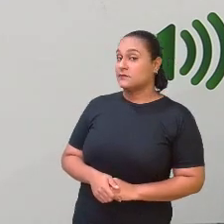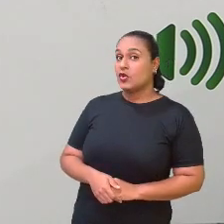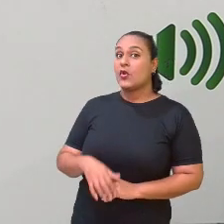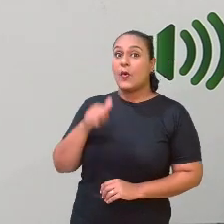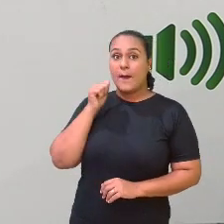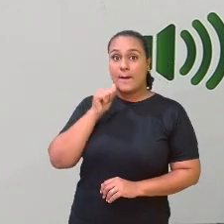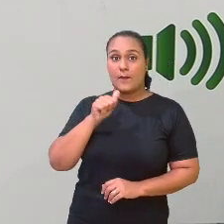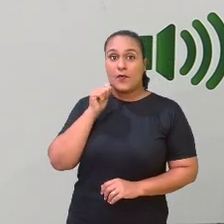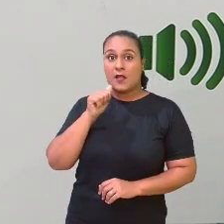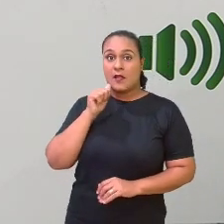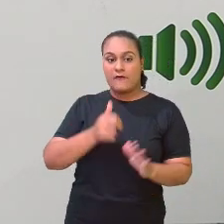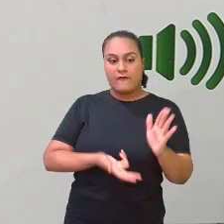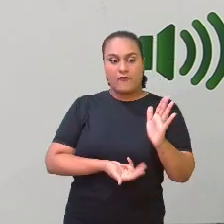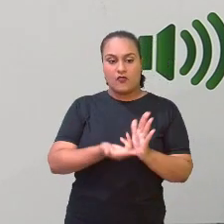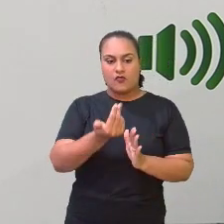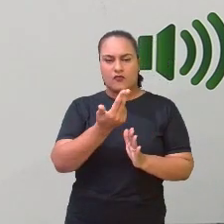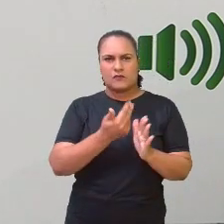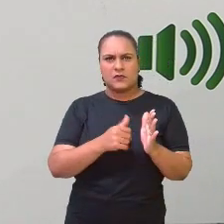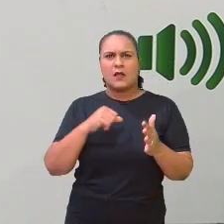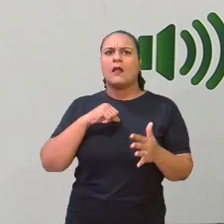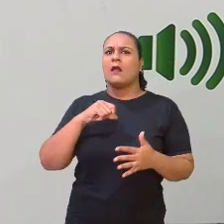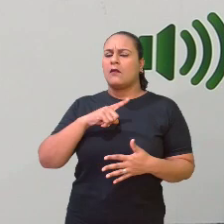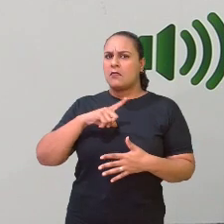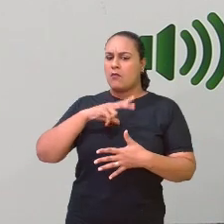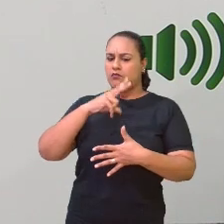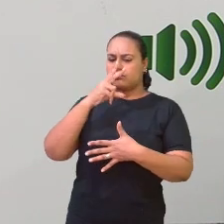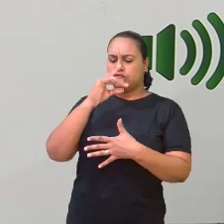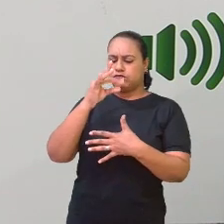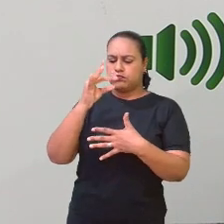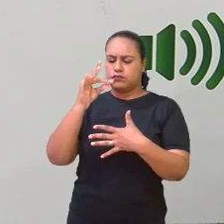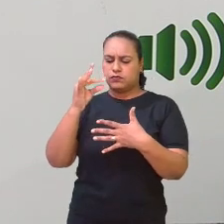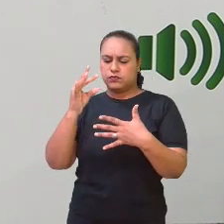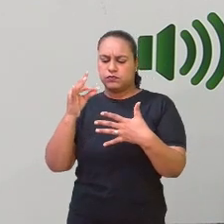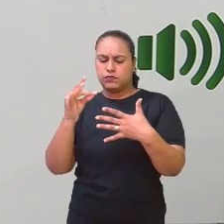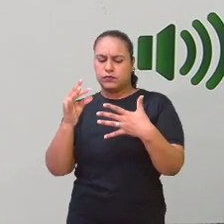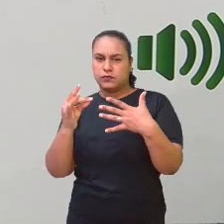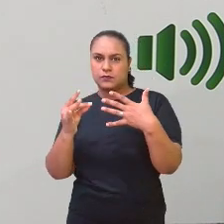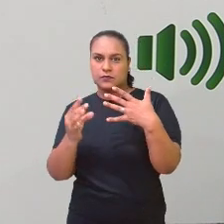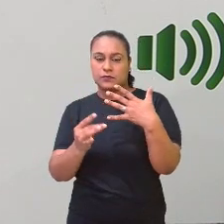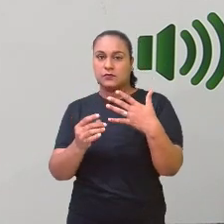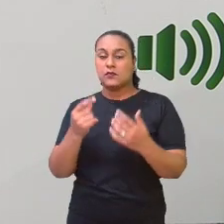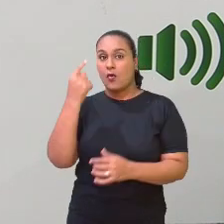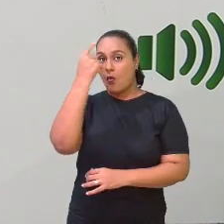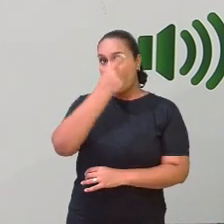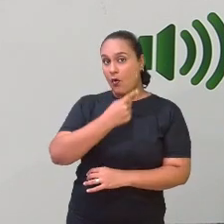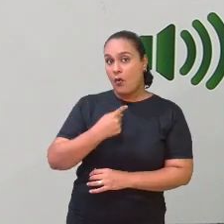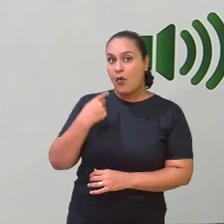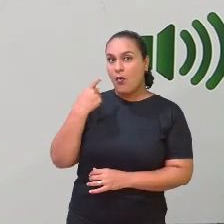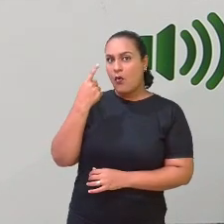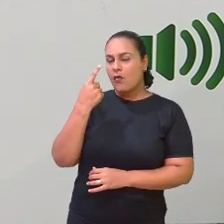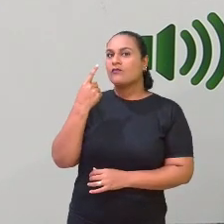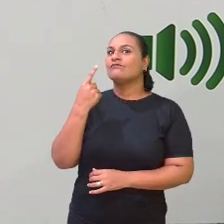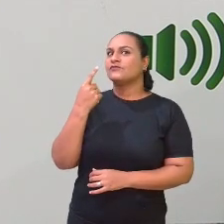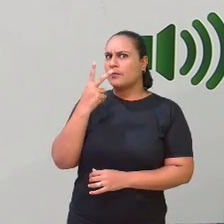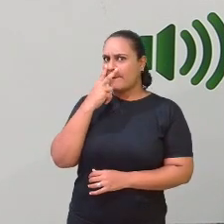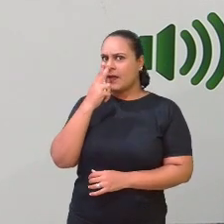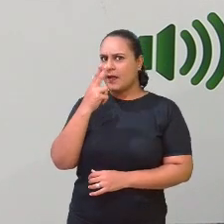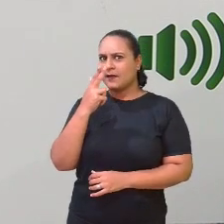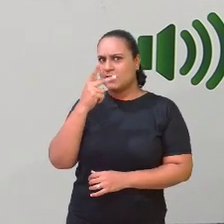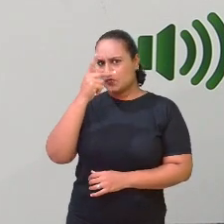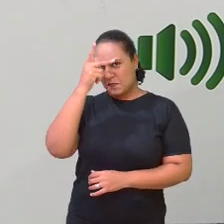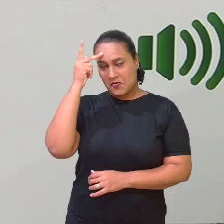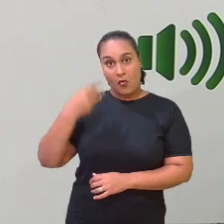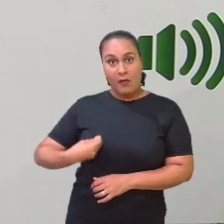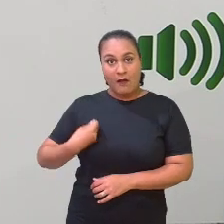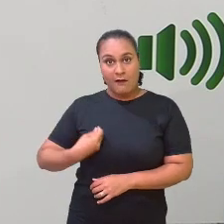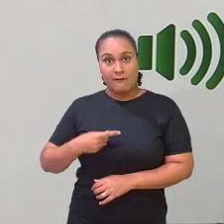pintada, ela tem também muitos detalhes, né? Do rosto dela, você vê como ela é uma pessoa